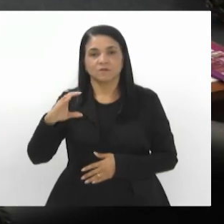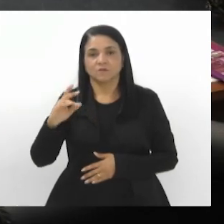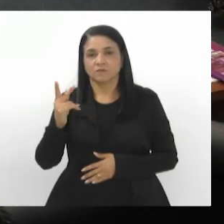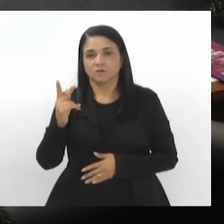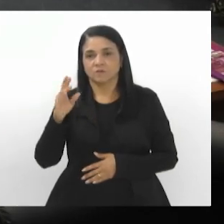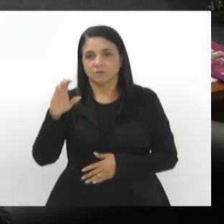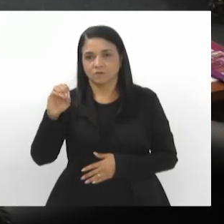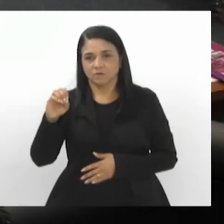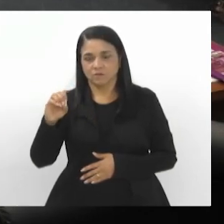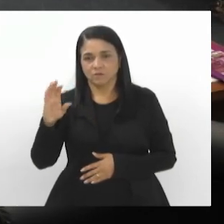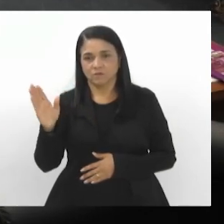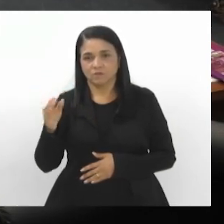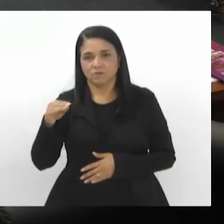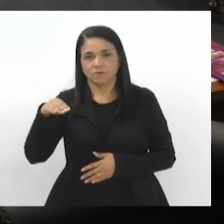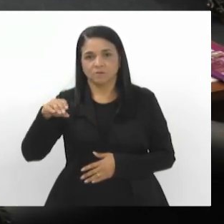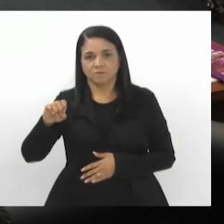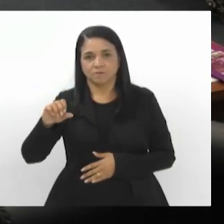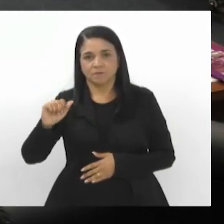favor.